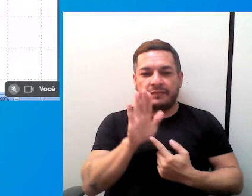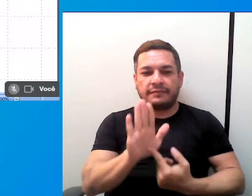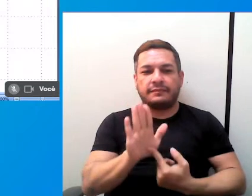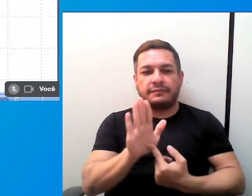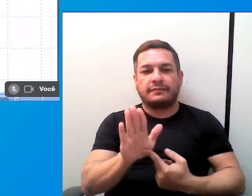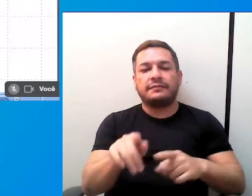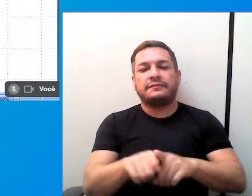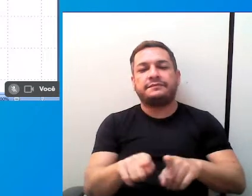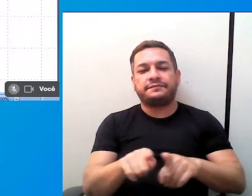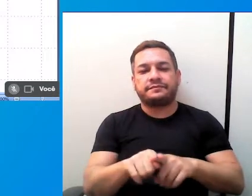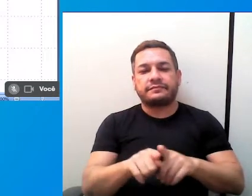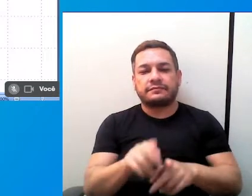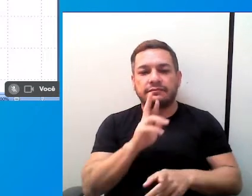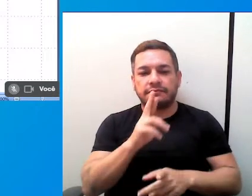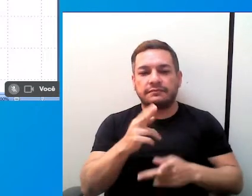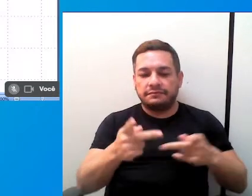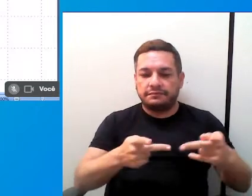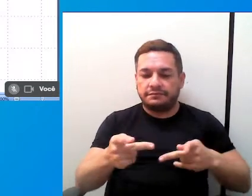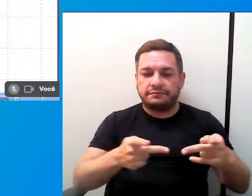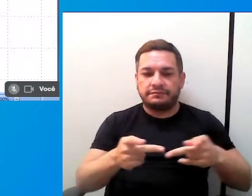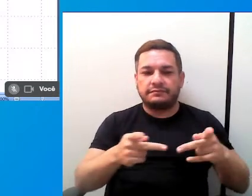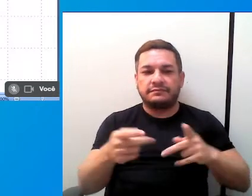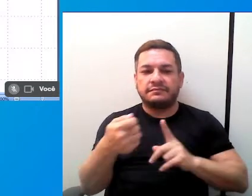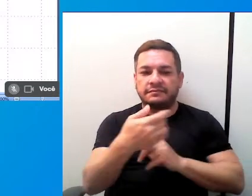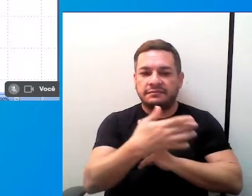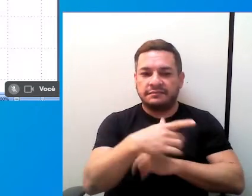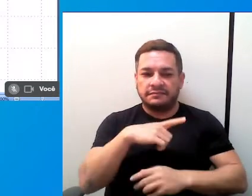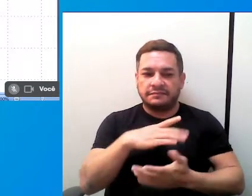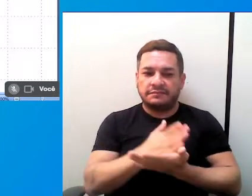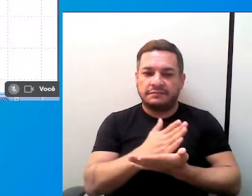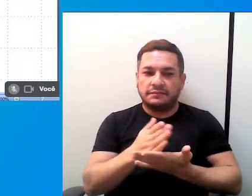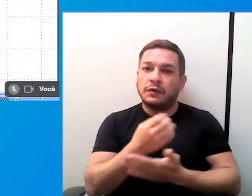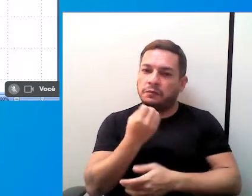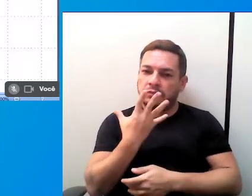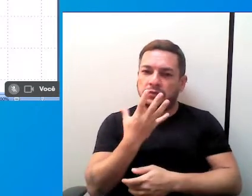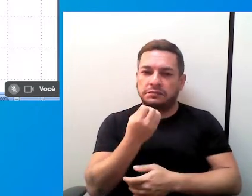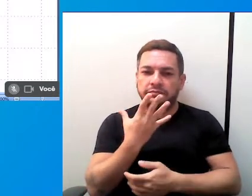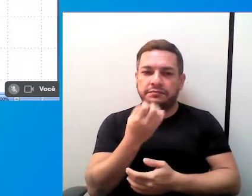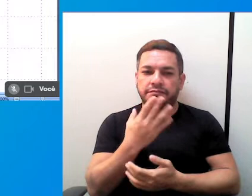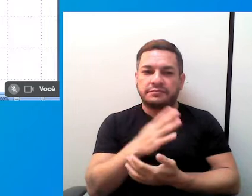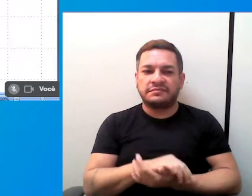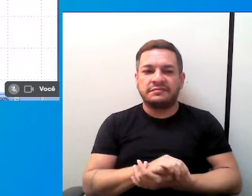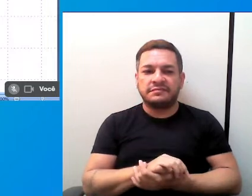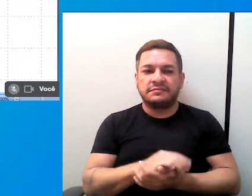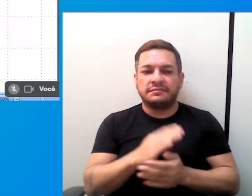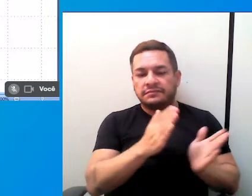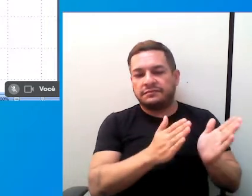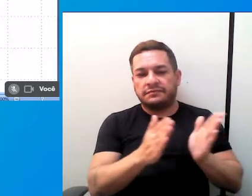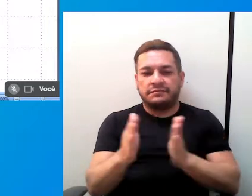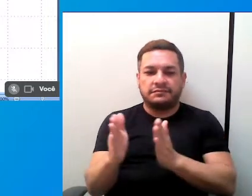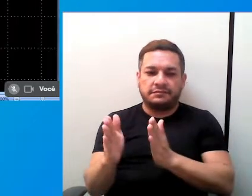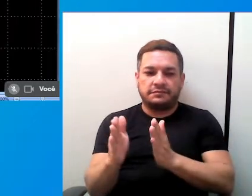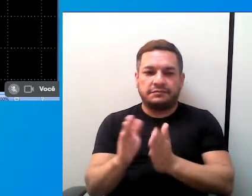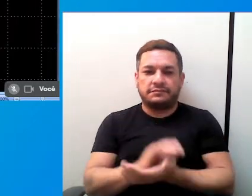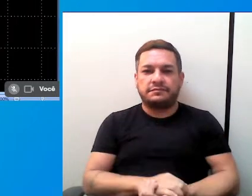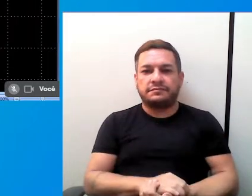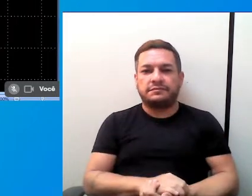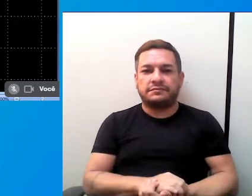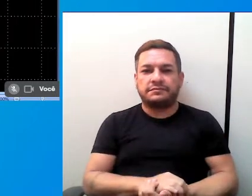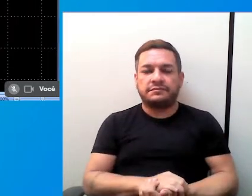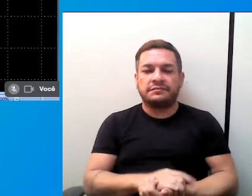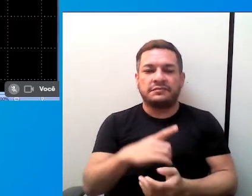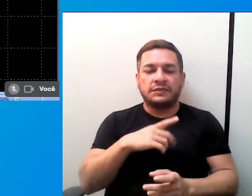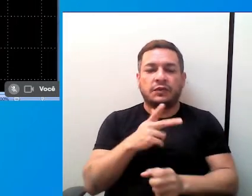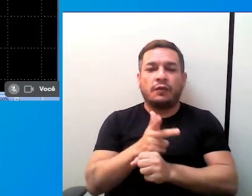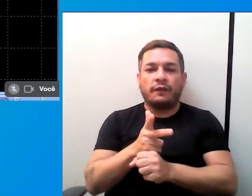apresentar também os resultados dos nossos projetos de extensão, e nós temos alguns projetos muito bons, né, desenvolvidos ao longo do tempo. Eu tinha